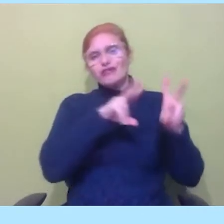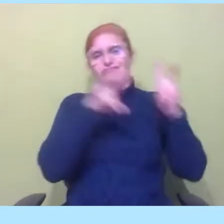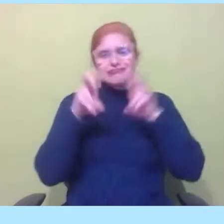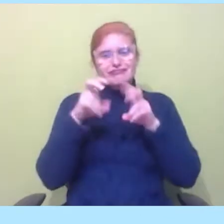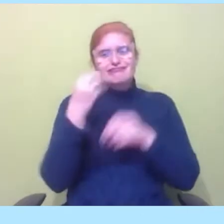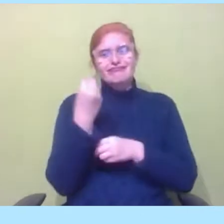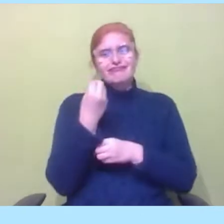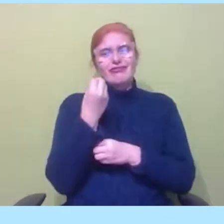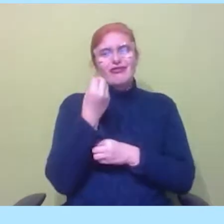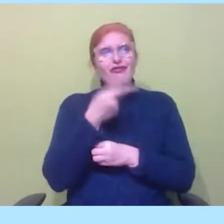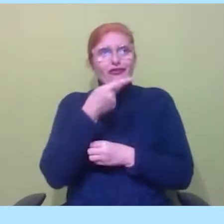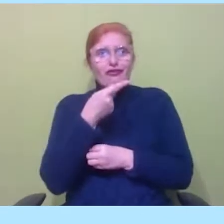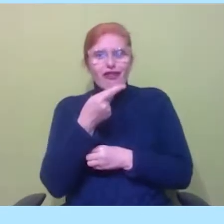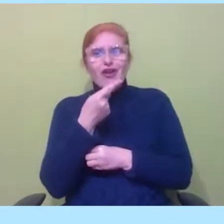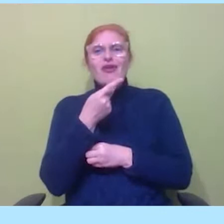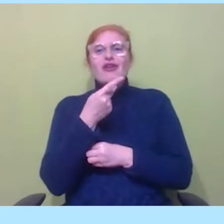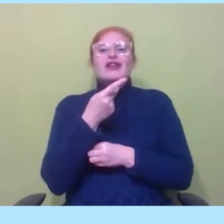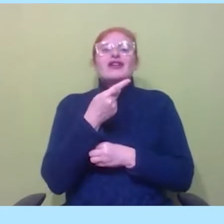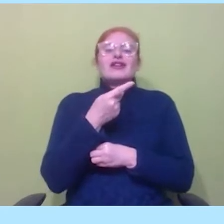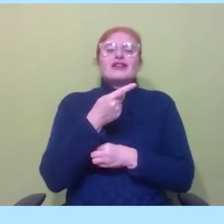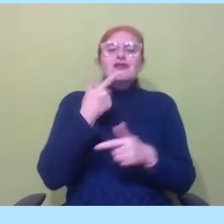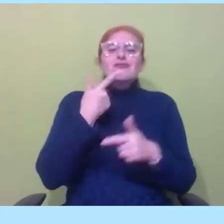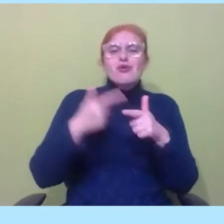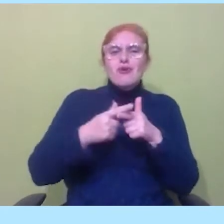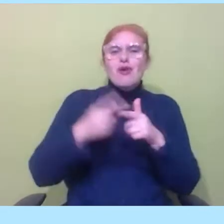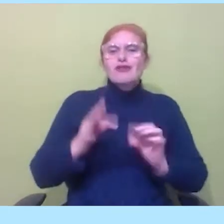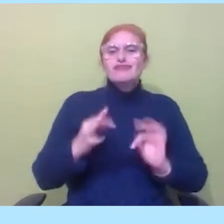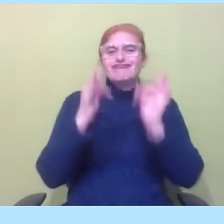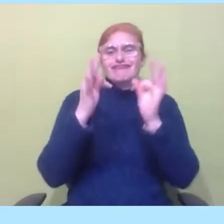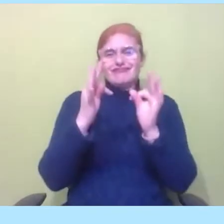danos digitais. Né? Eu aprendi com a Geisa.